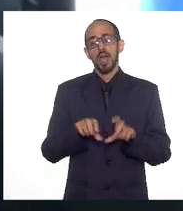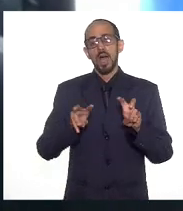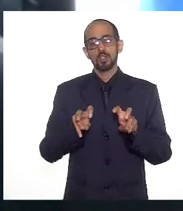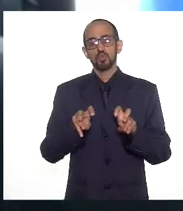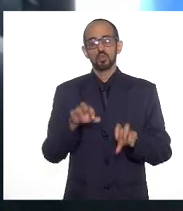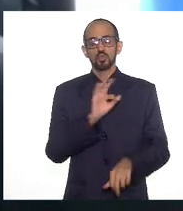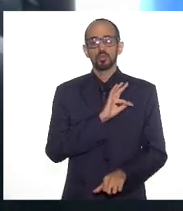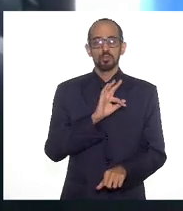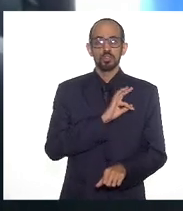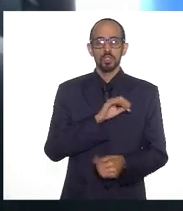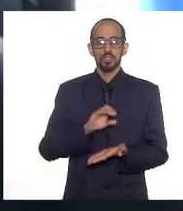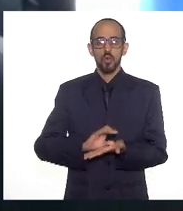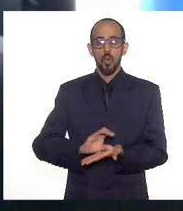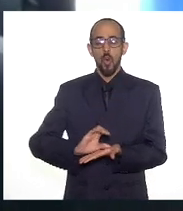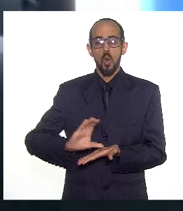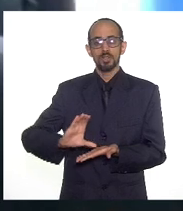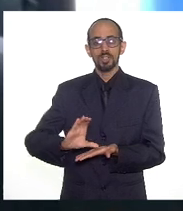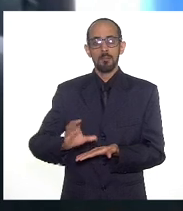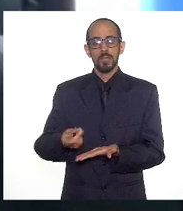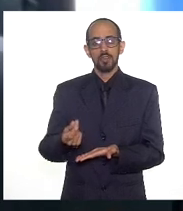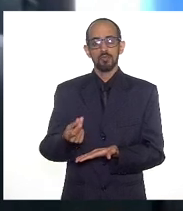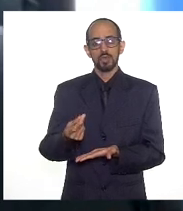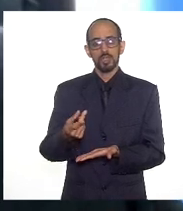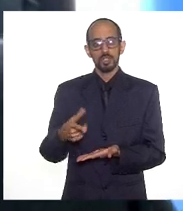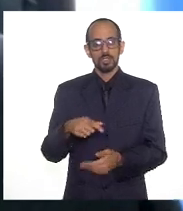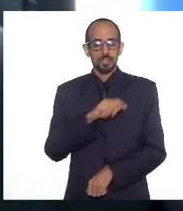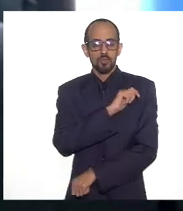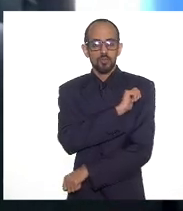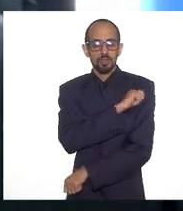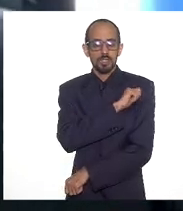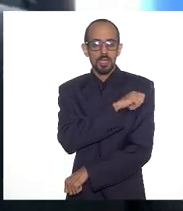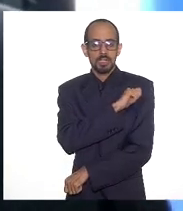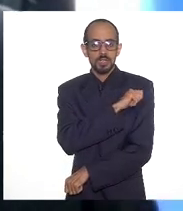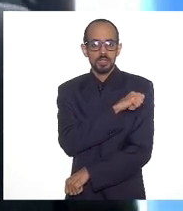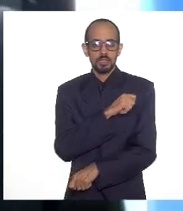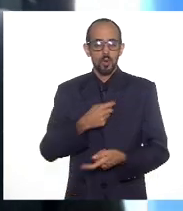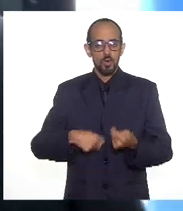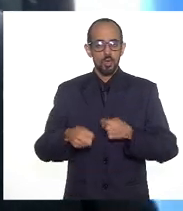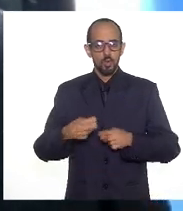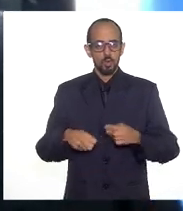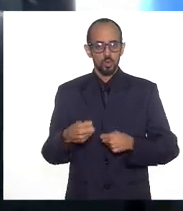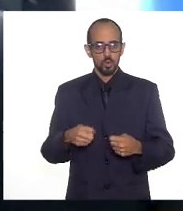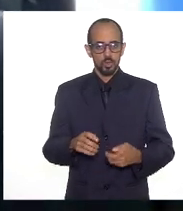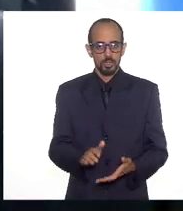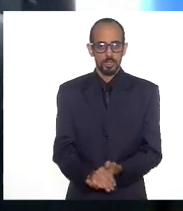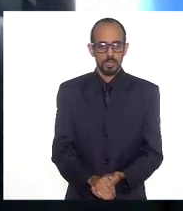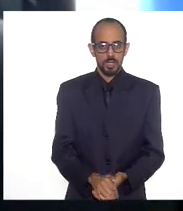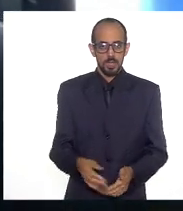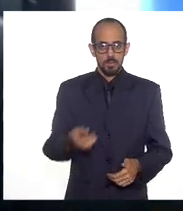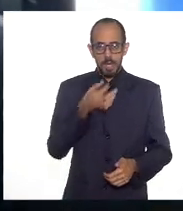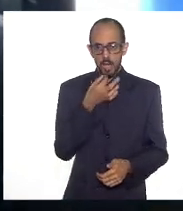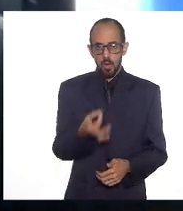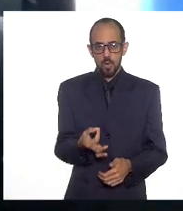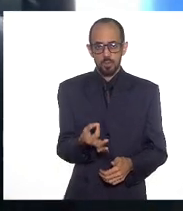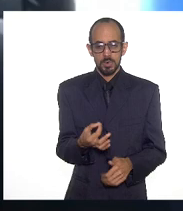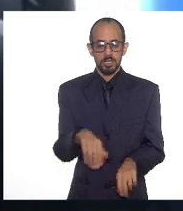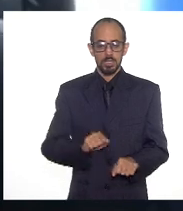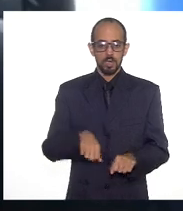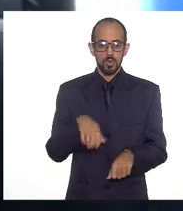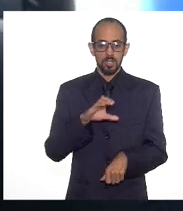e de Orçamento, Finanças, Fiscalização Financeira e Controle. Para emitir parecer pela